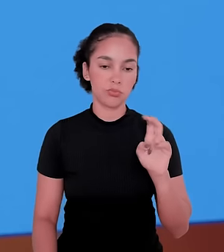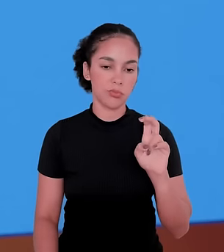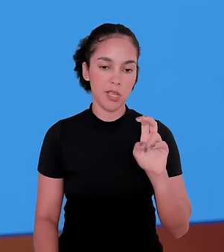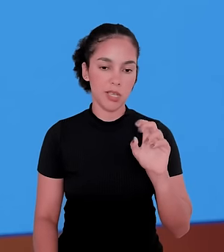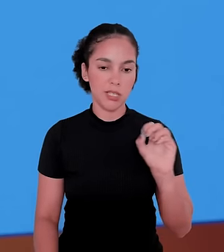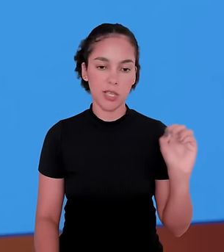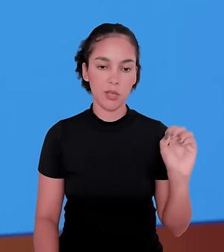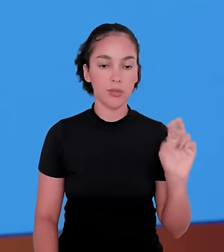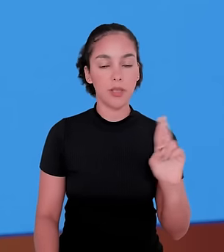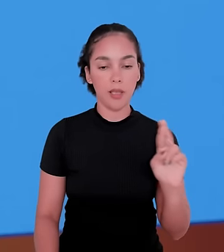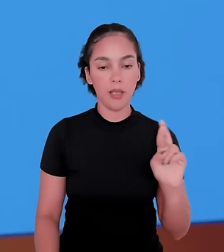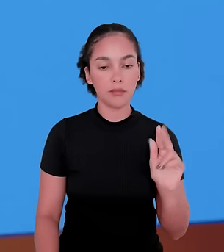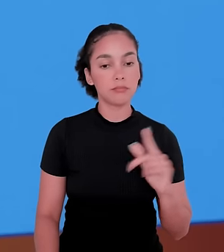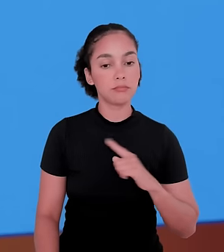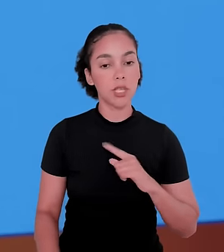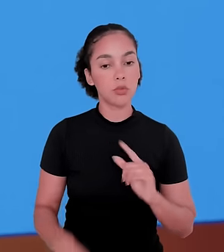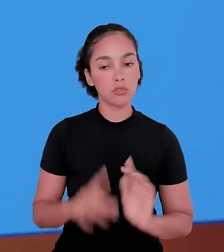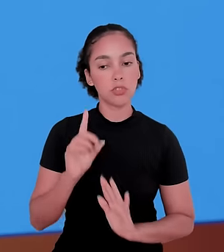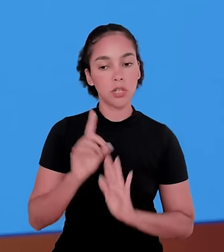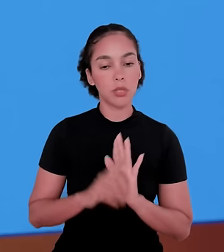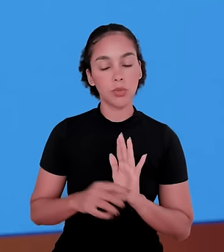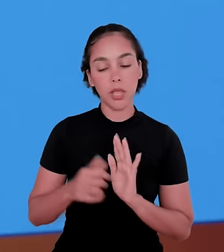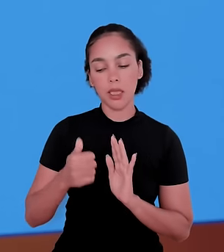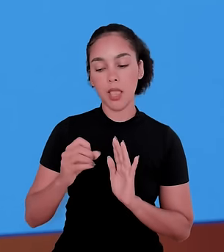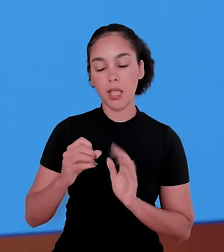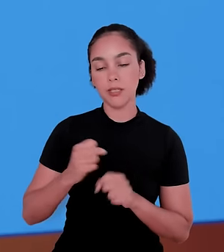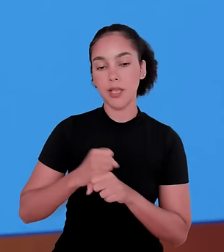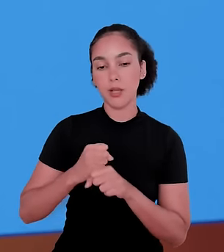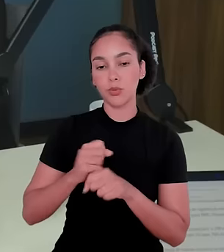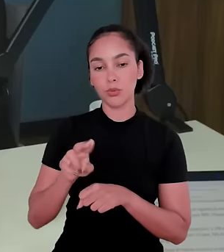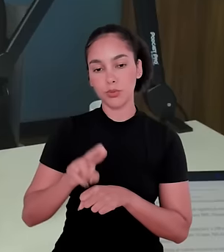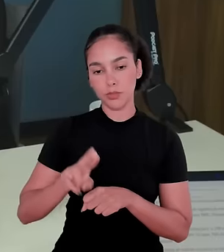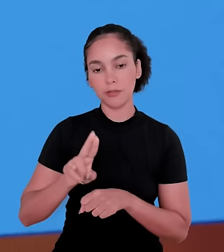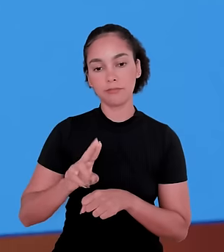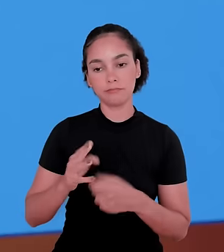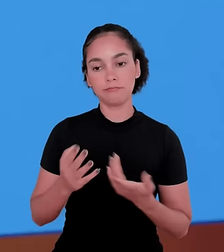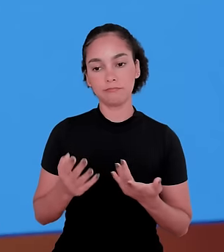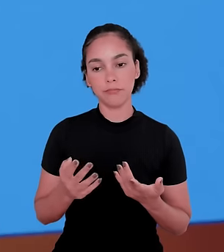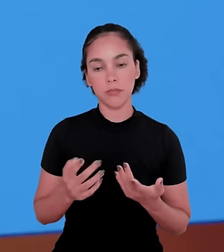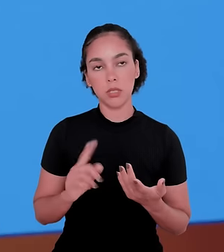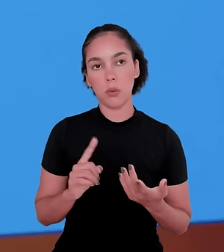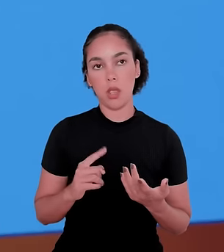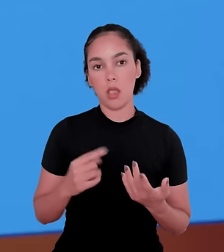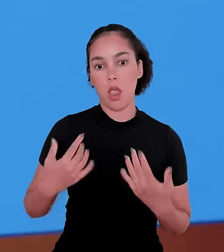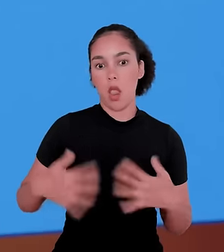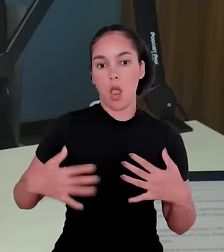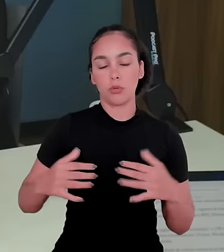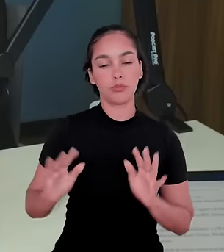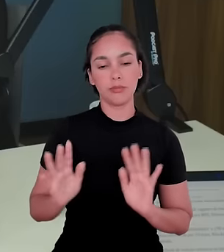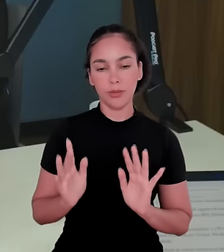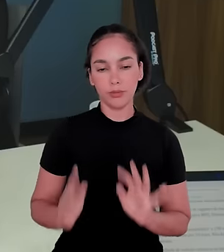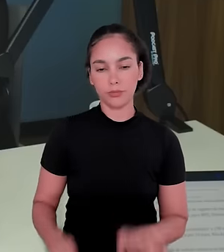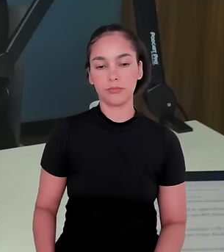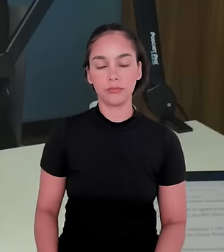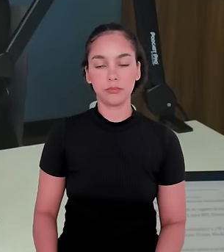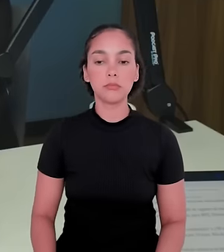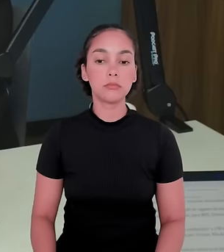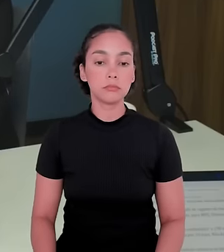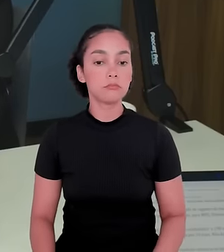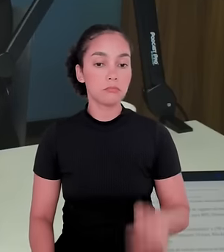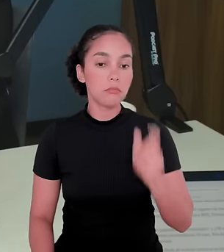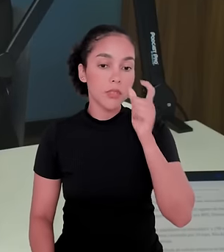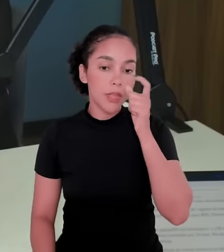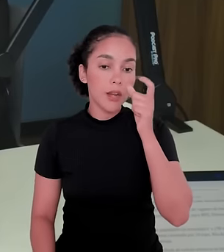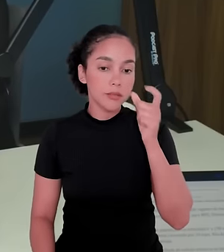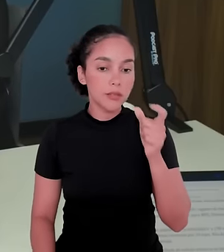500 e você vai ter direito à aquilo por 10 anos então é tem um custo mas não é tão alto não é interessante até pro microempresário